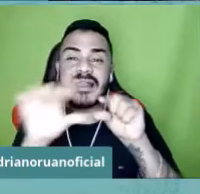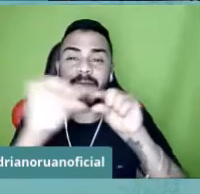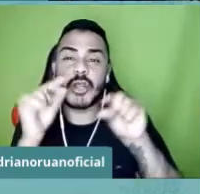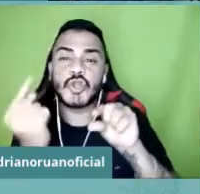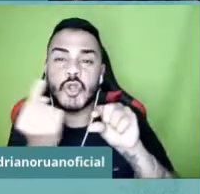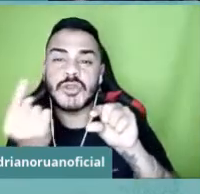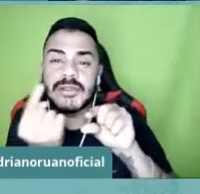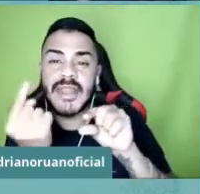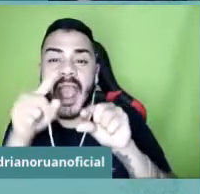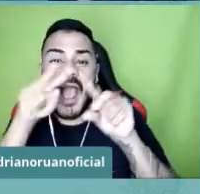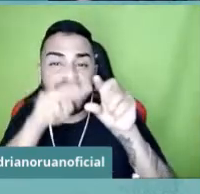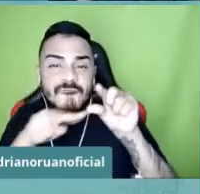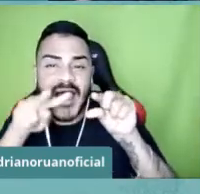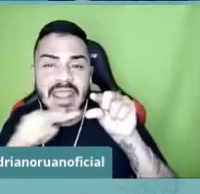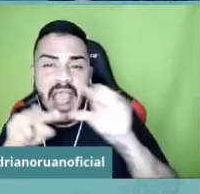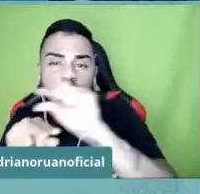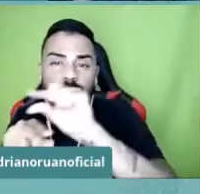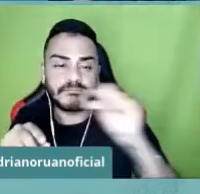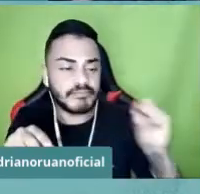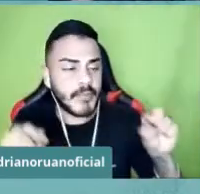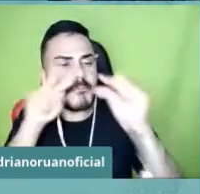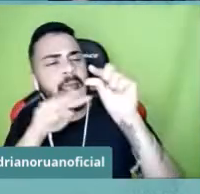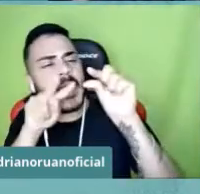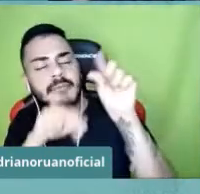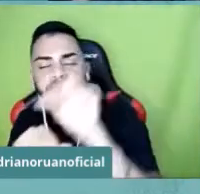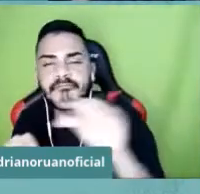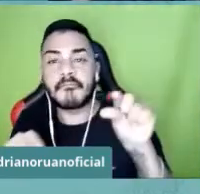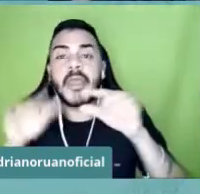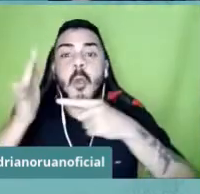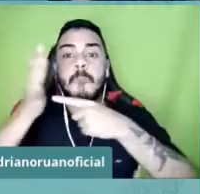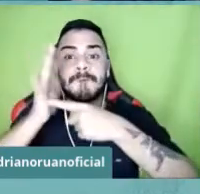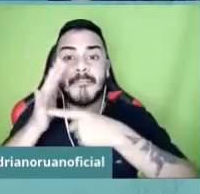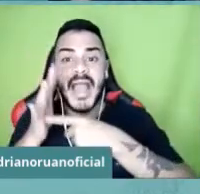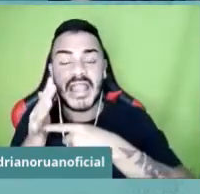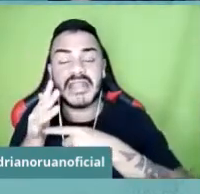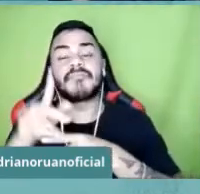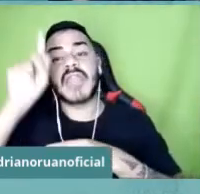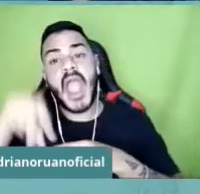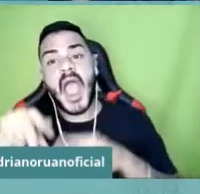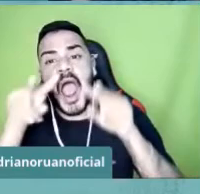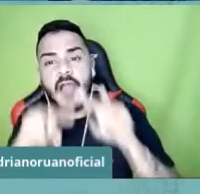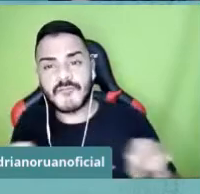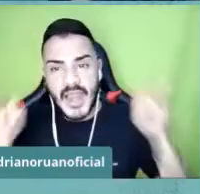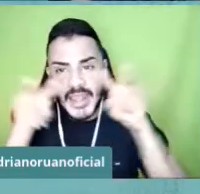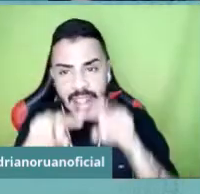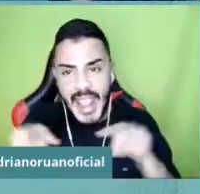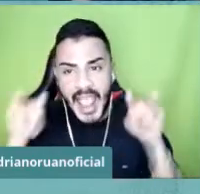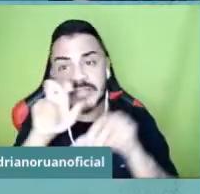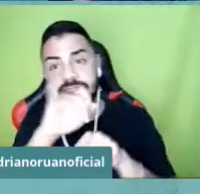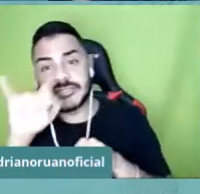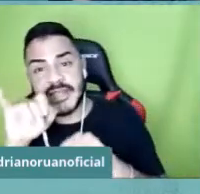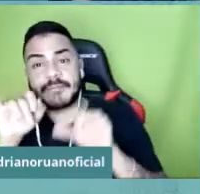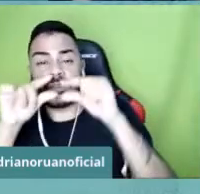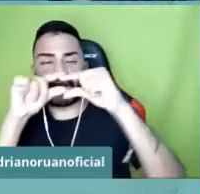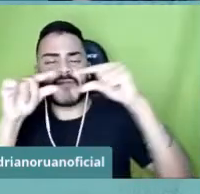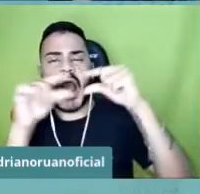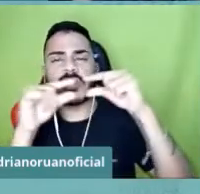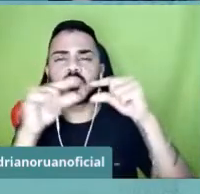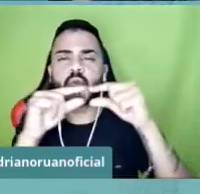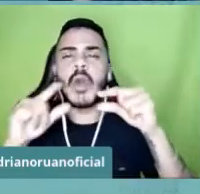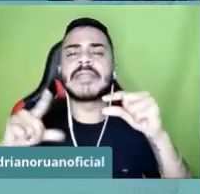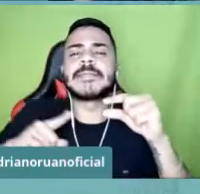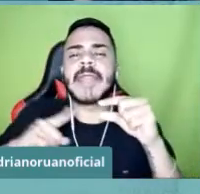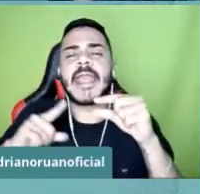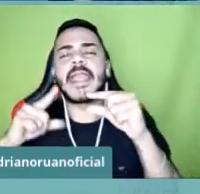individualmente é avaliado por uma máquina, essa máquina vai avaliar se esse frasco tem